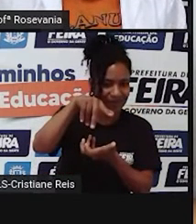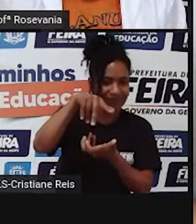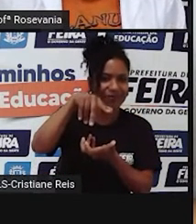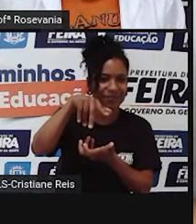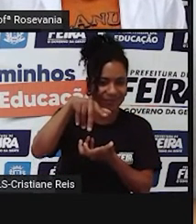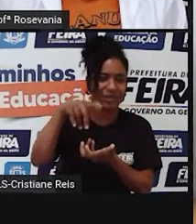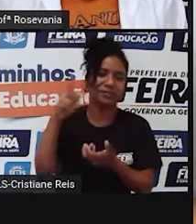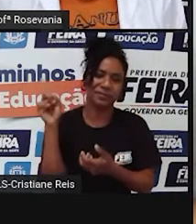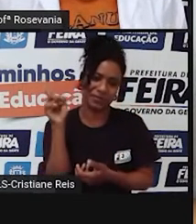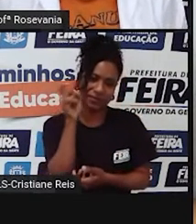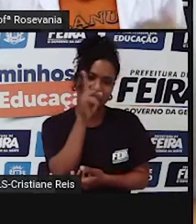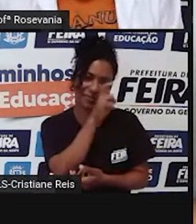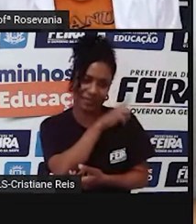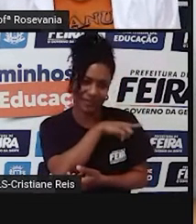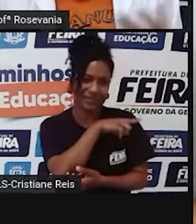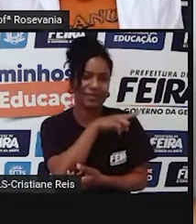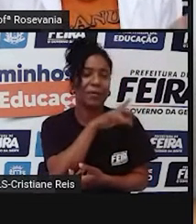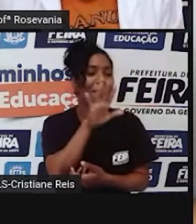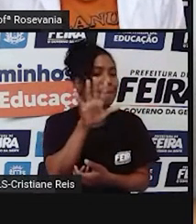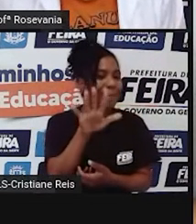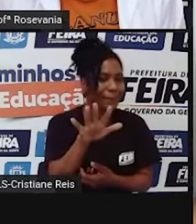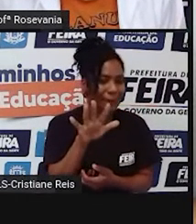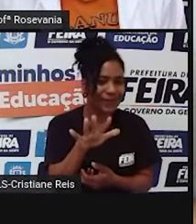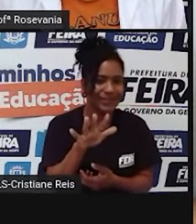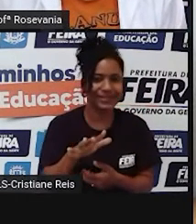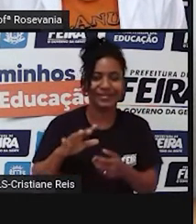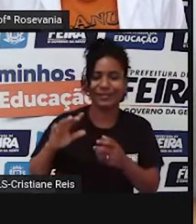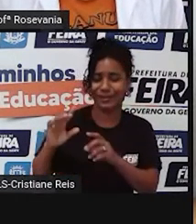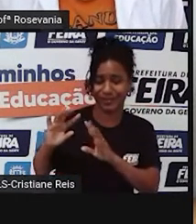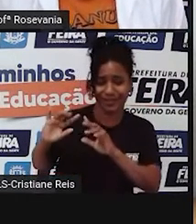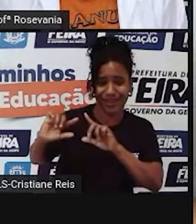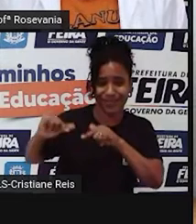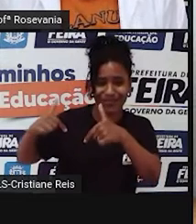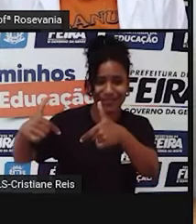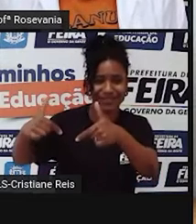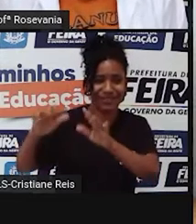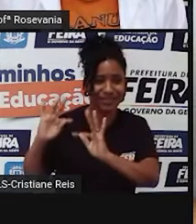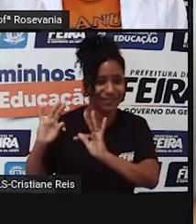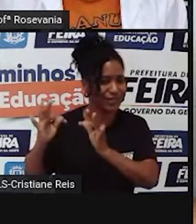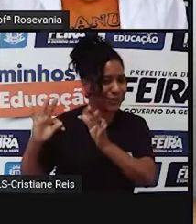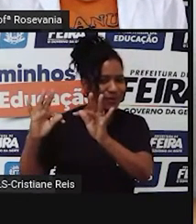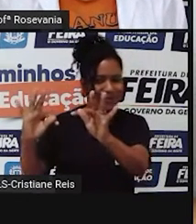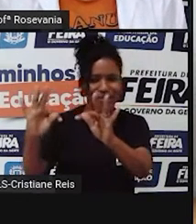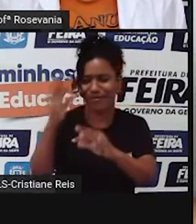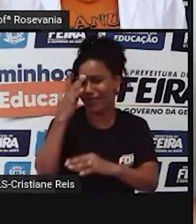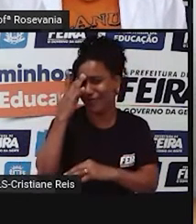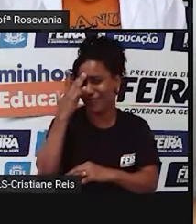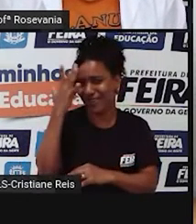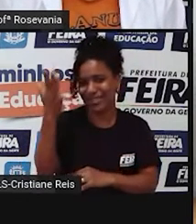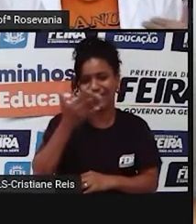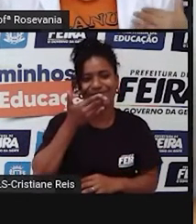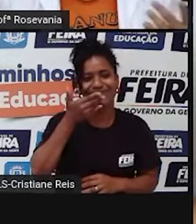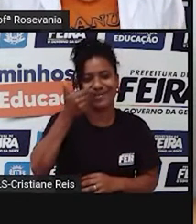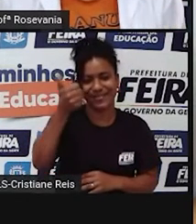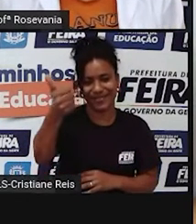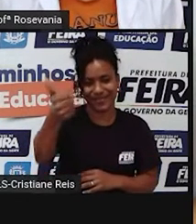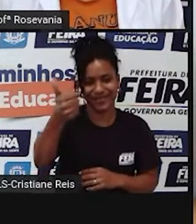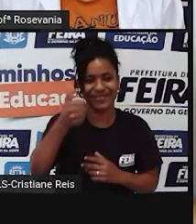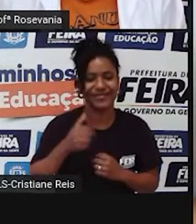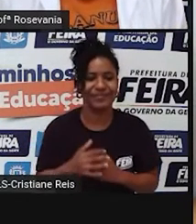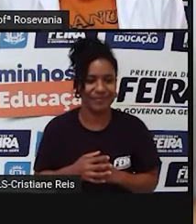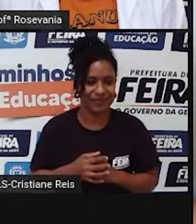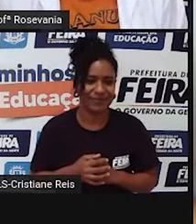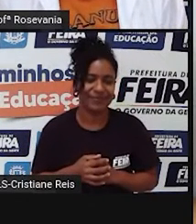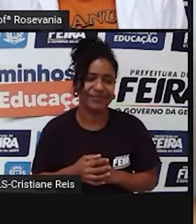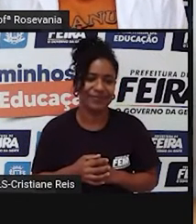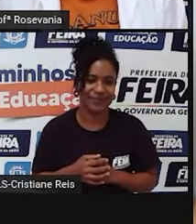ainda dificulta mais um pouquinho. Mas é claro que com esses aparelhos hoje ficou tudo muito mais fácil, tudo mais facilitado,